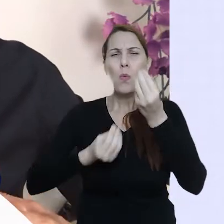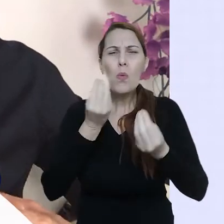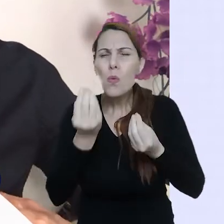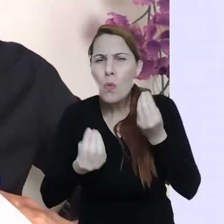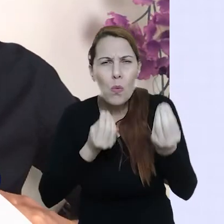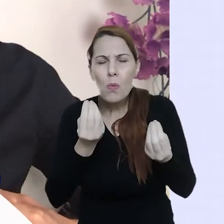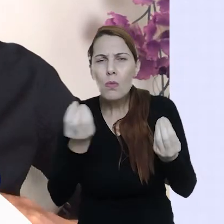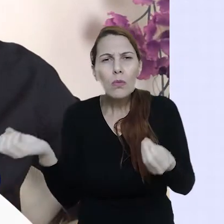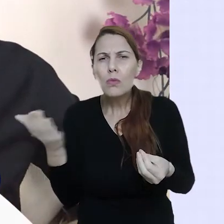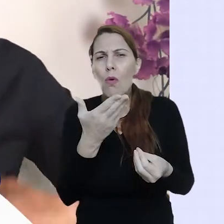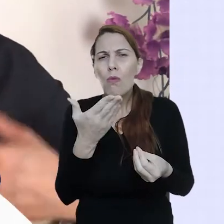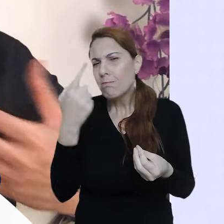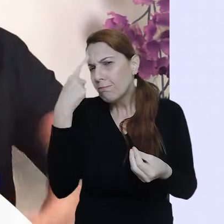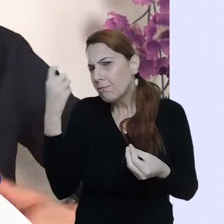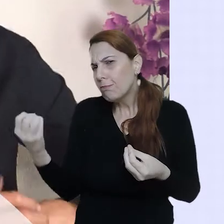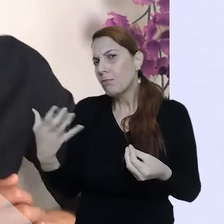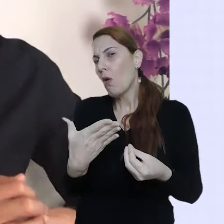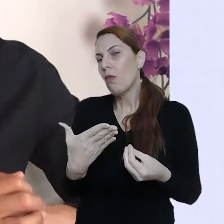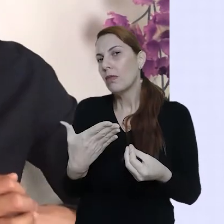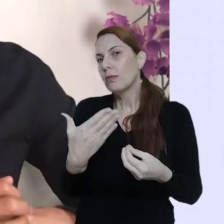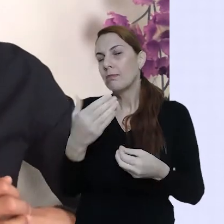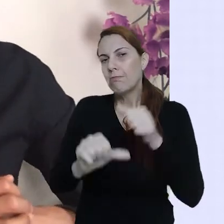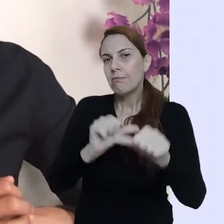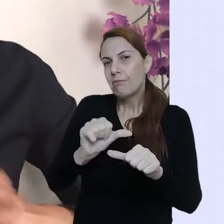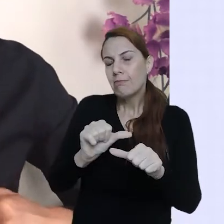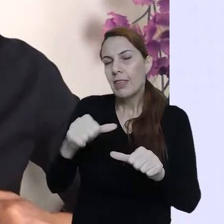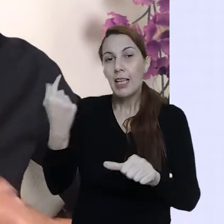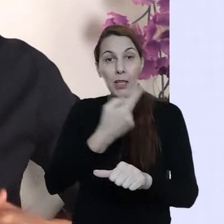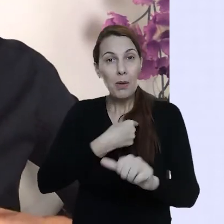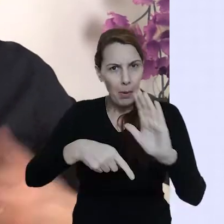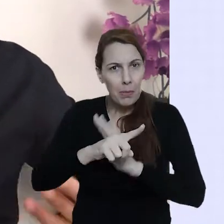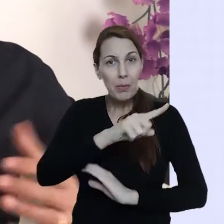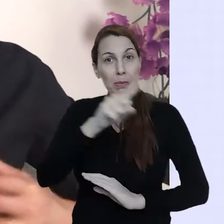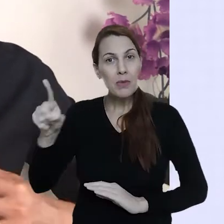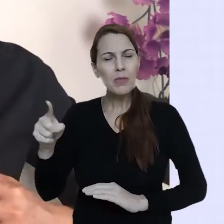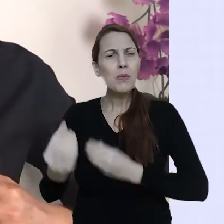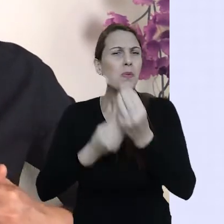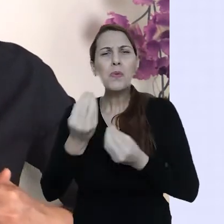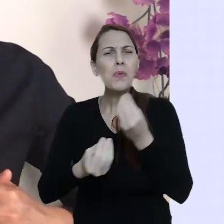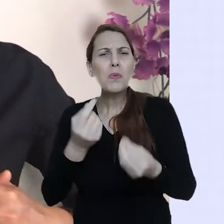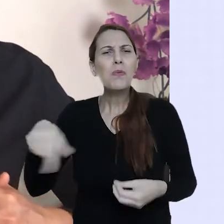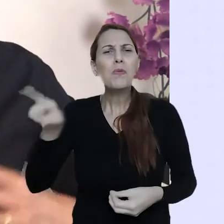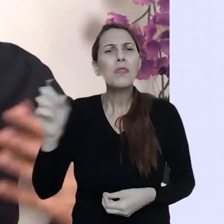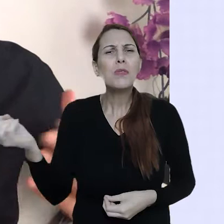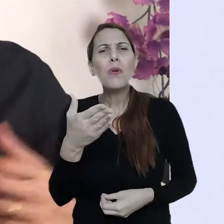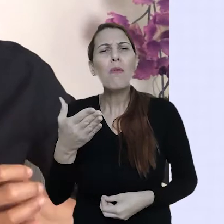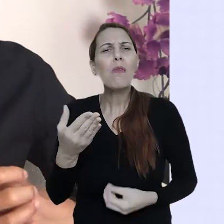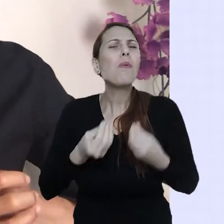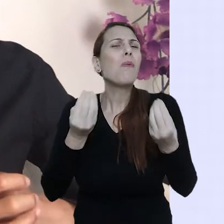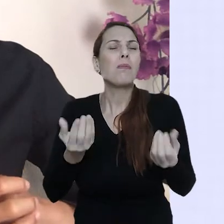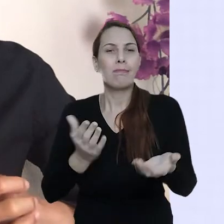como inovar. E talvez eu jogo para vocês a pergunta: como vocês inovam?